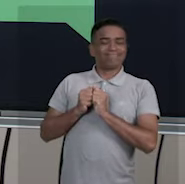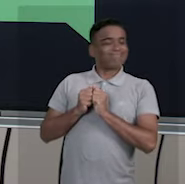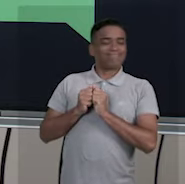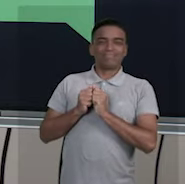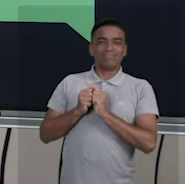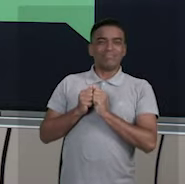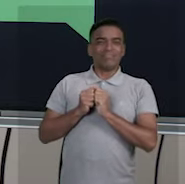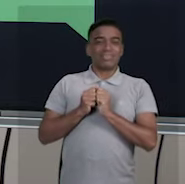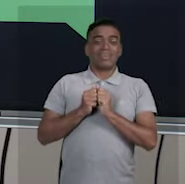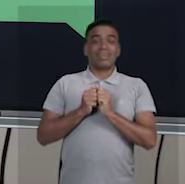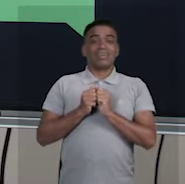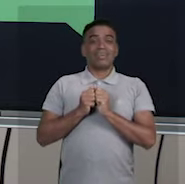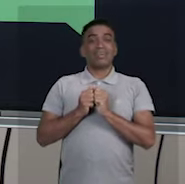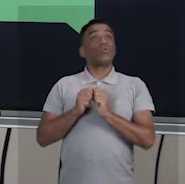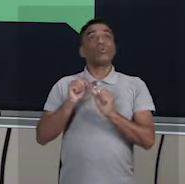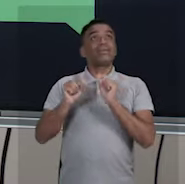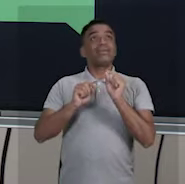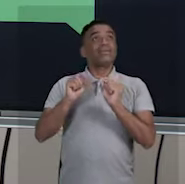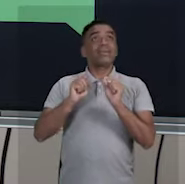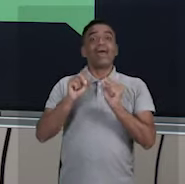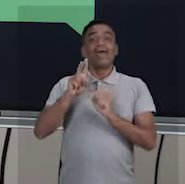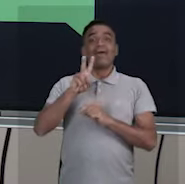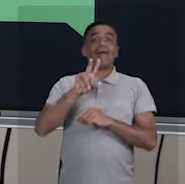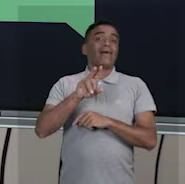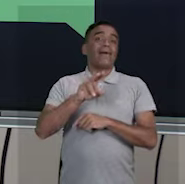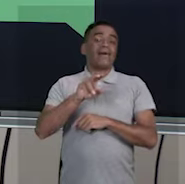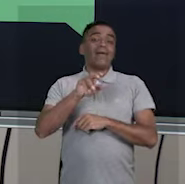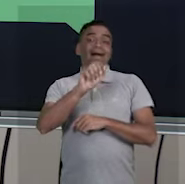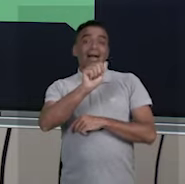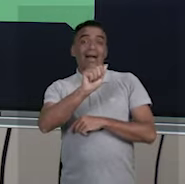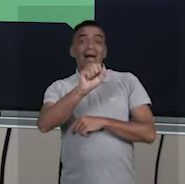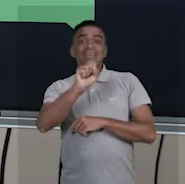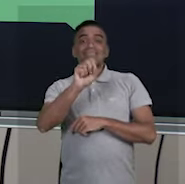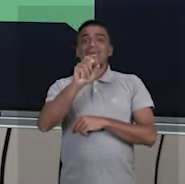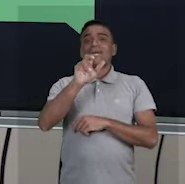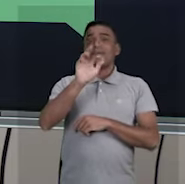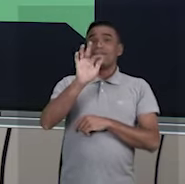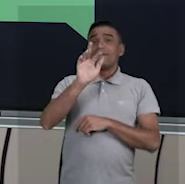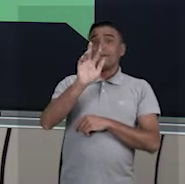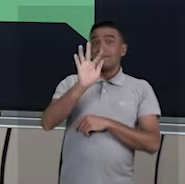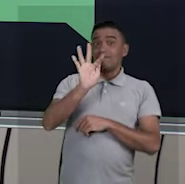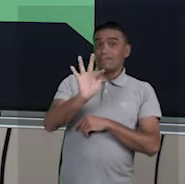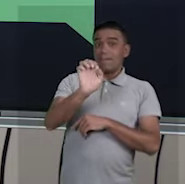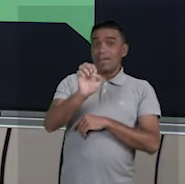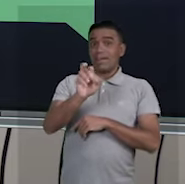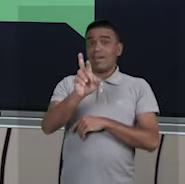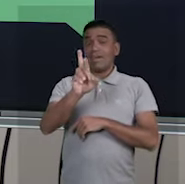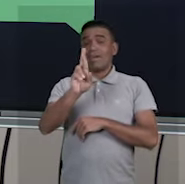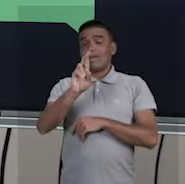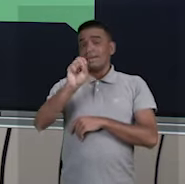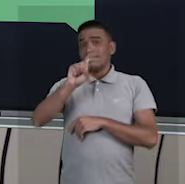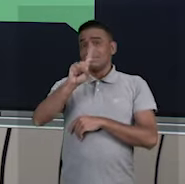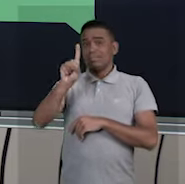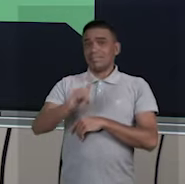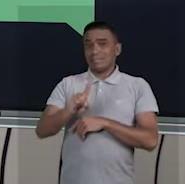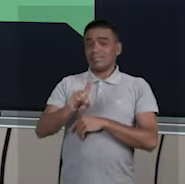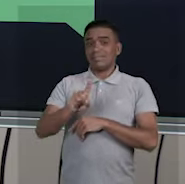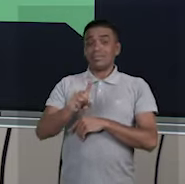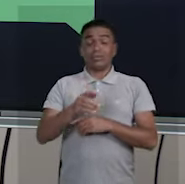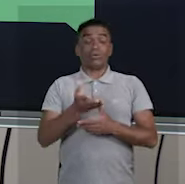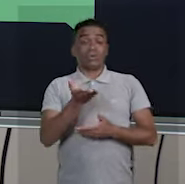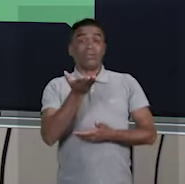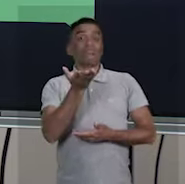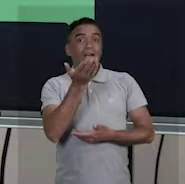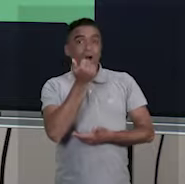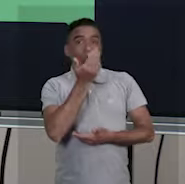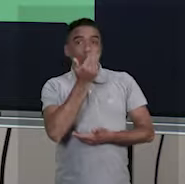a fezes? O que são as fezes, né? Quando a gente se alimenta, o nosso corpo, ele vai digerir o alimento, então